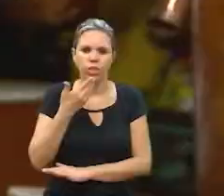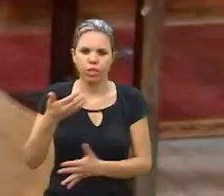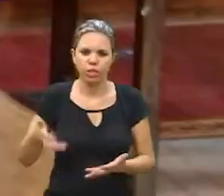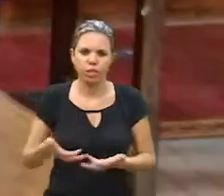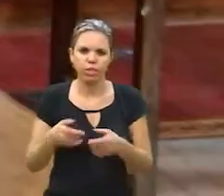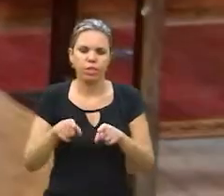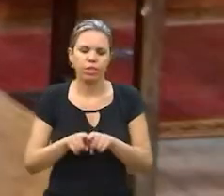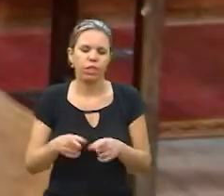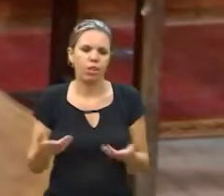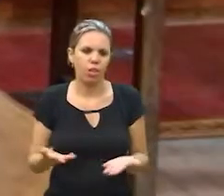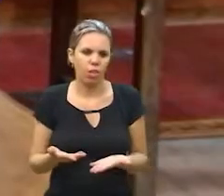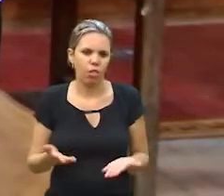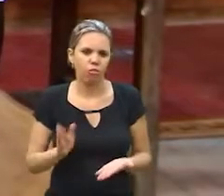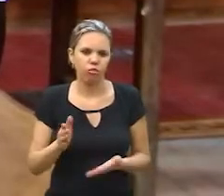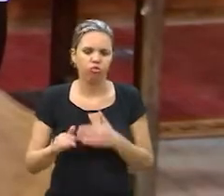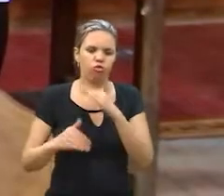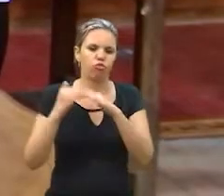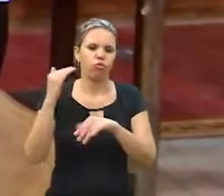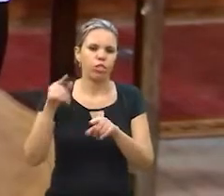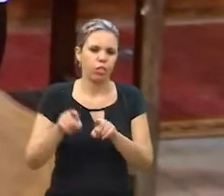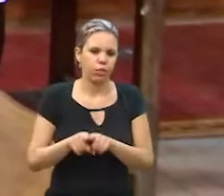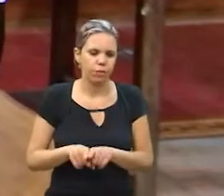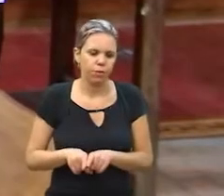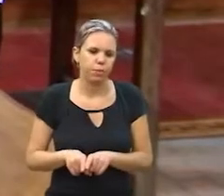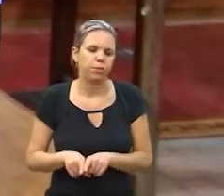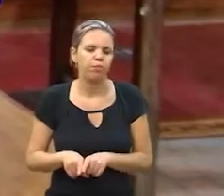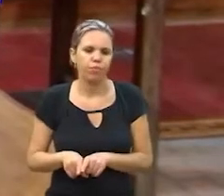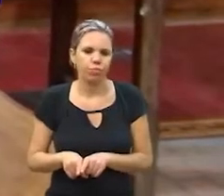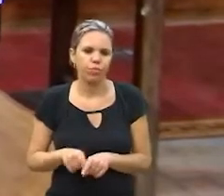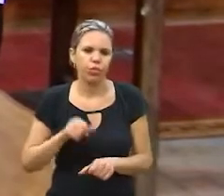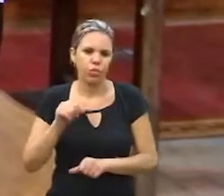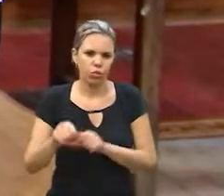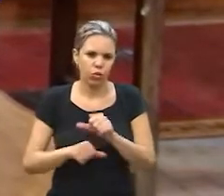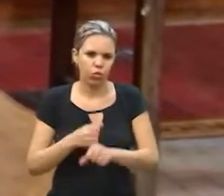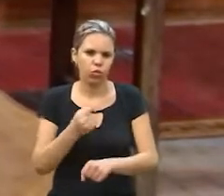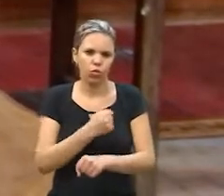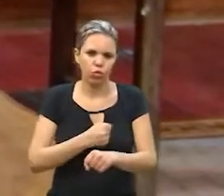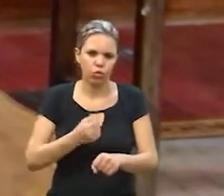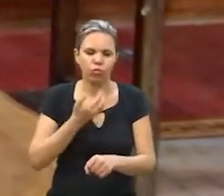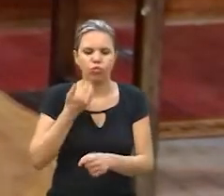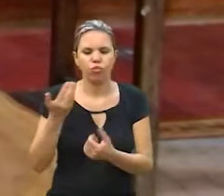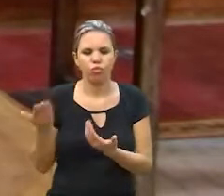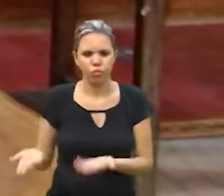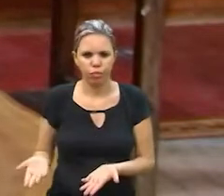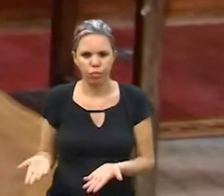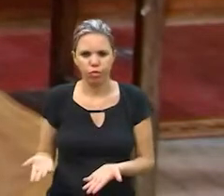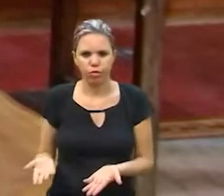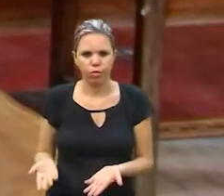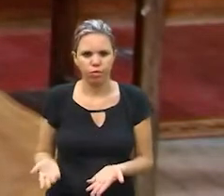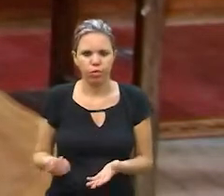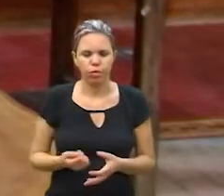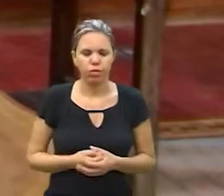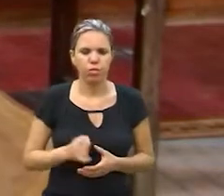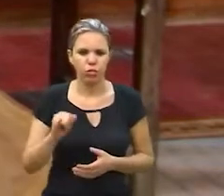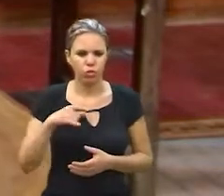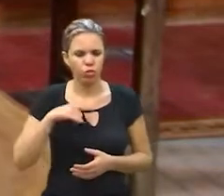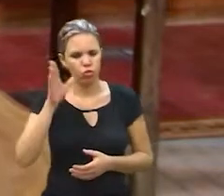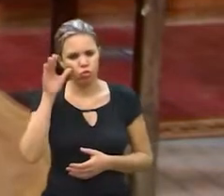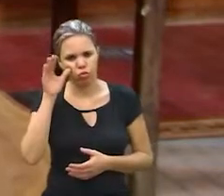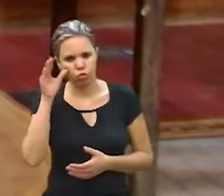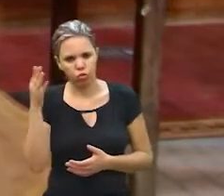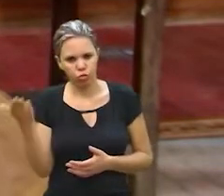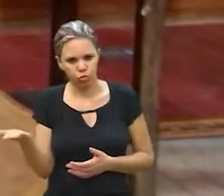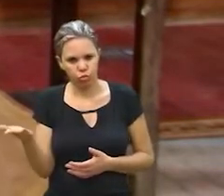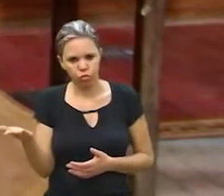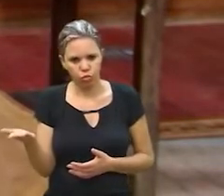Colher. Agora a gente já evoluiu, né? Viramos Cozinha Fácil, né? Mas se você tiver